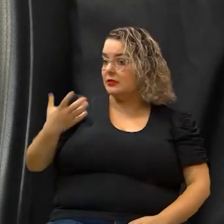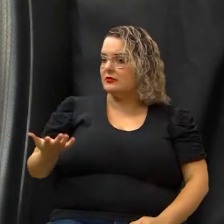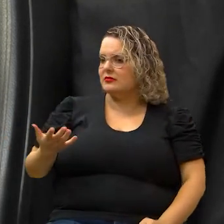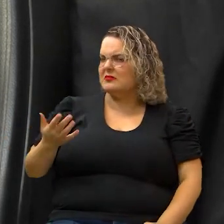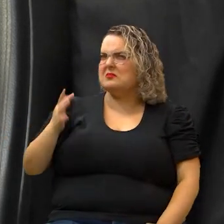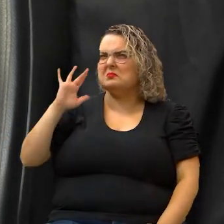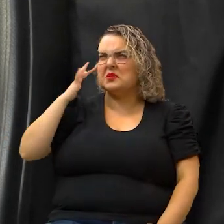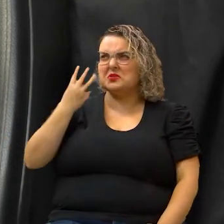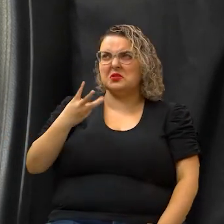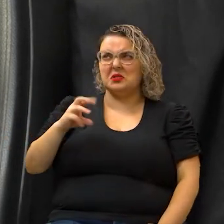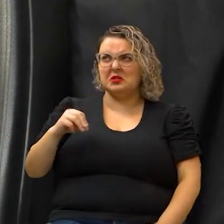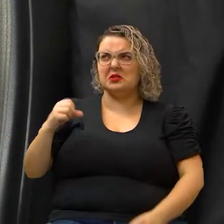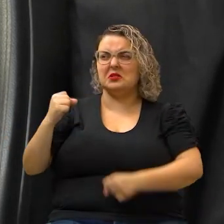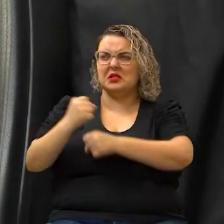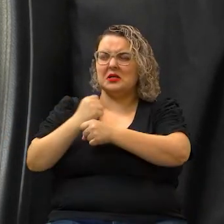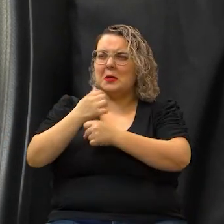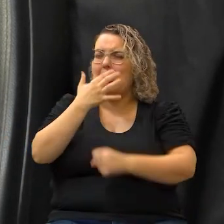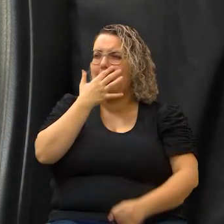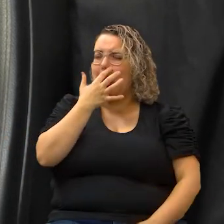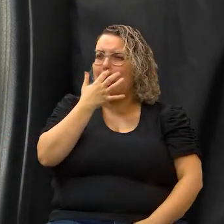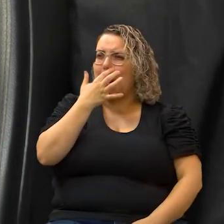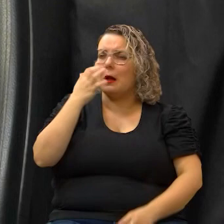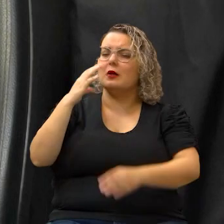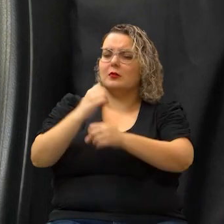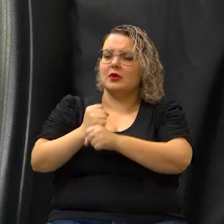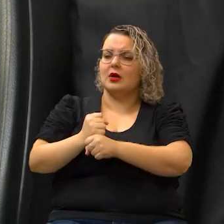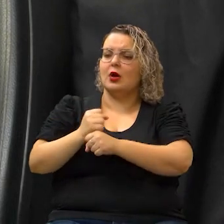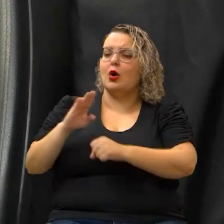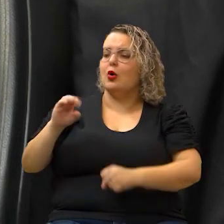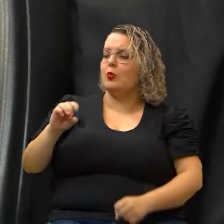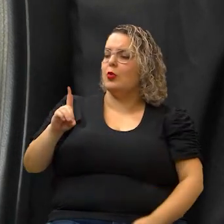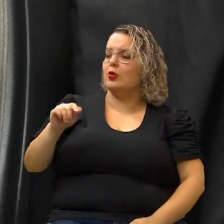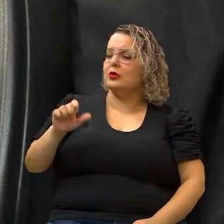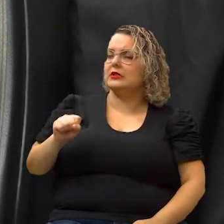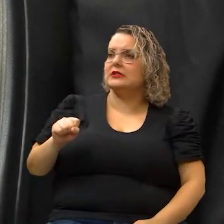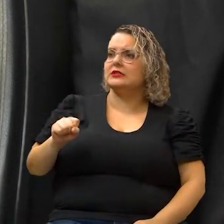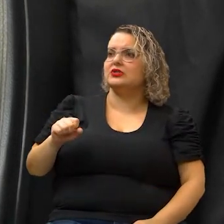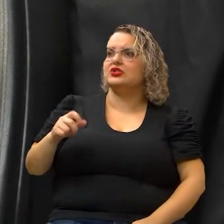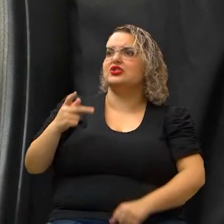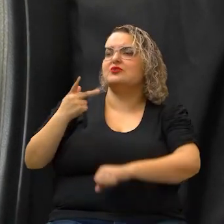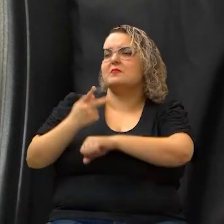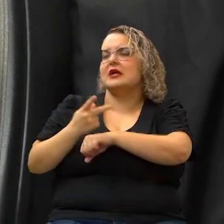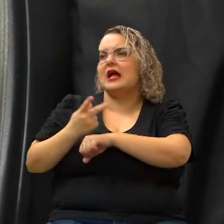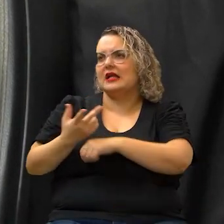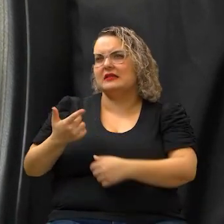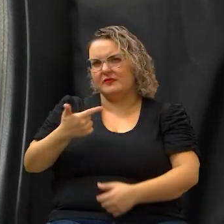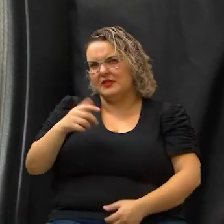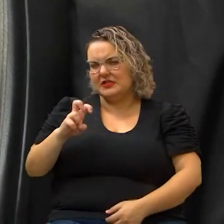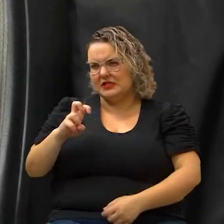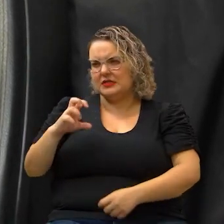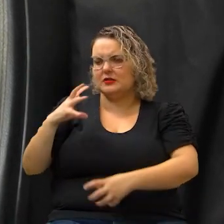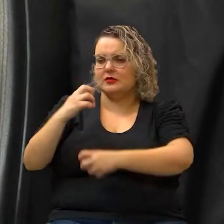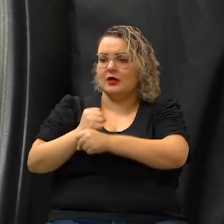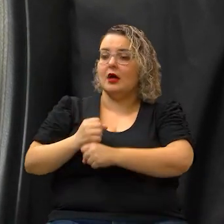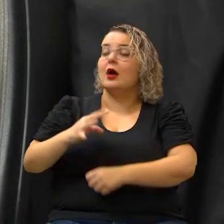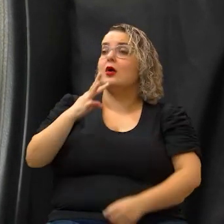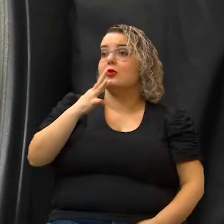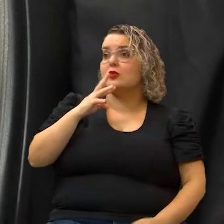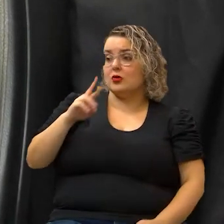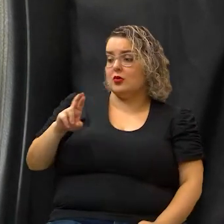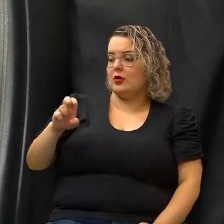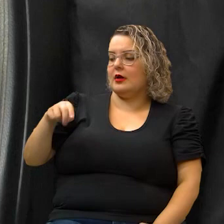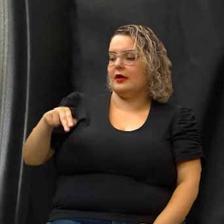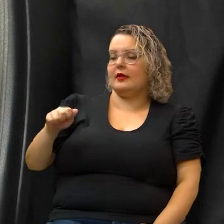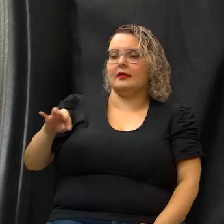mais, né? Acho que 30 anos, porque eu completei bodas de prata, né? 25 Sim. anos de casado. E eu conheci a Renata, ela